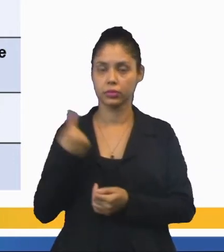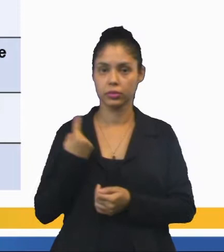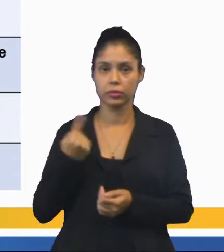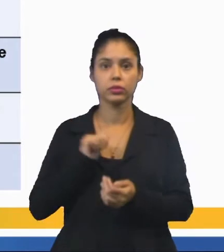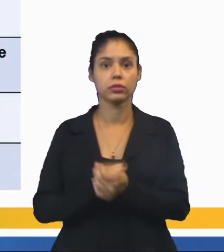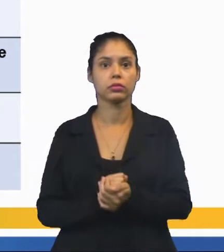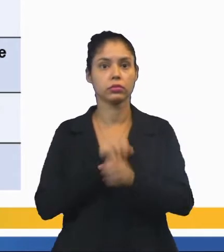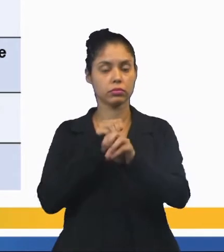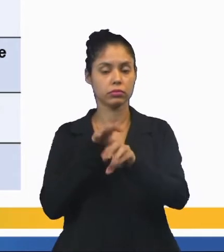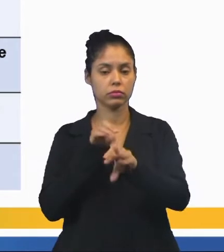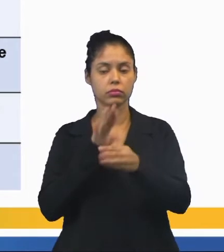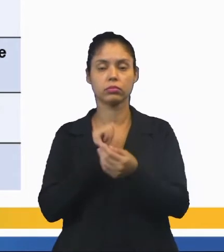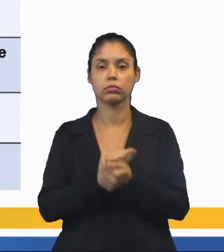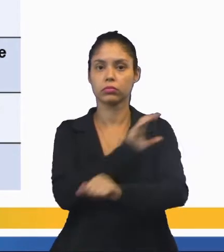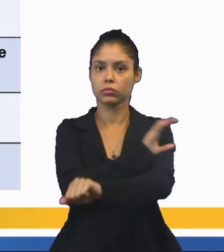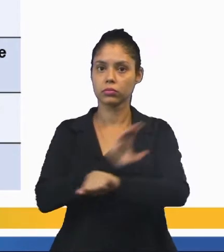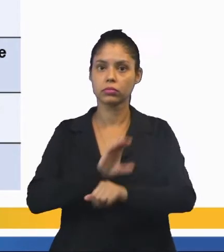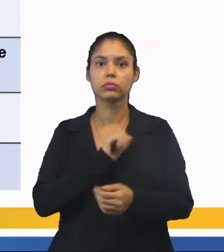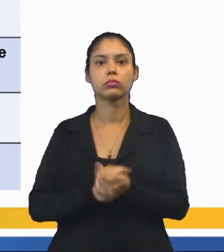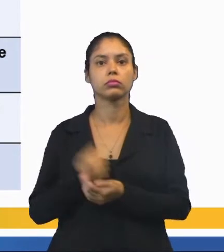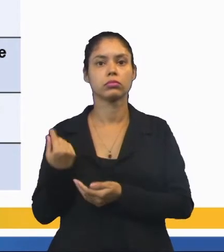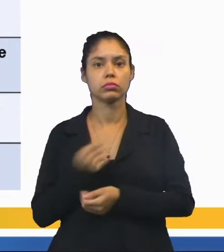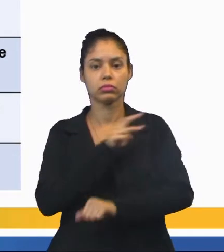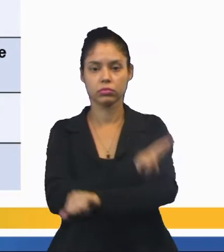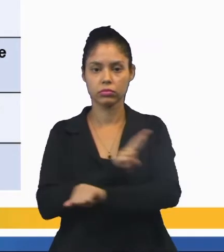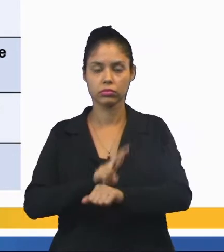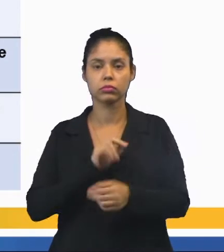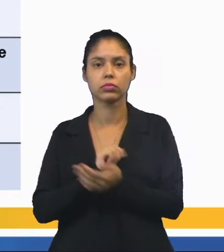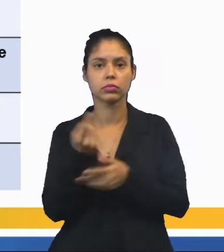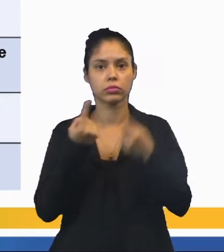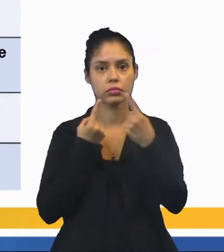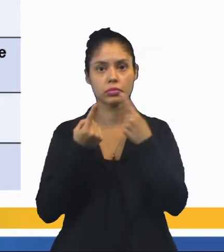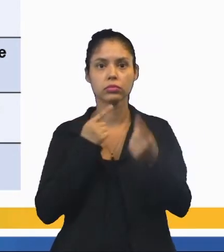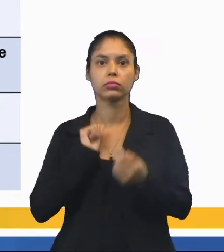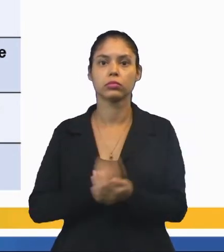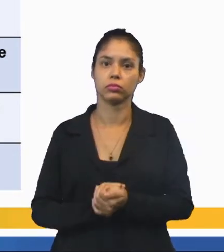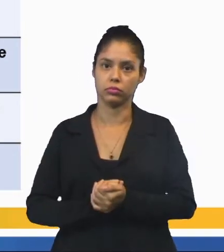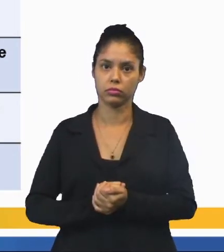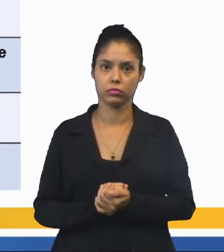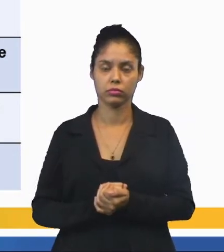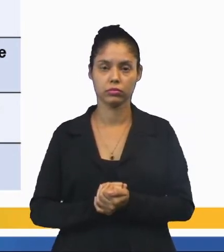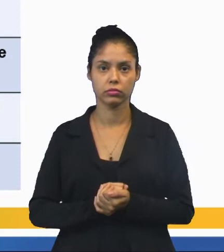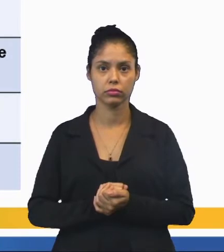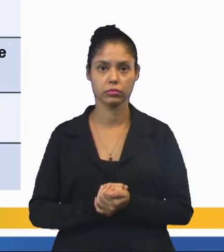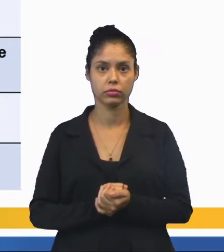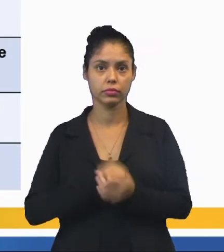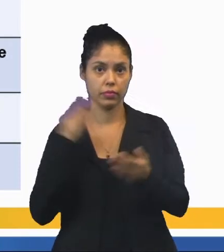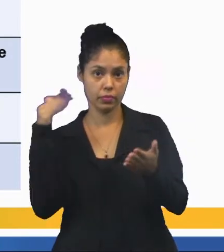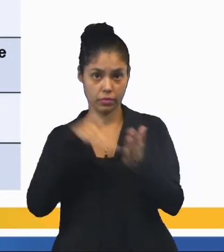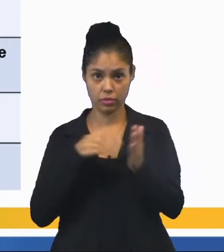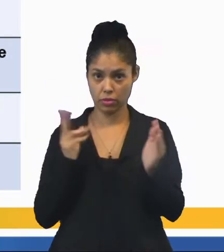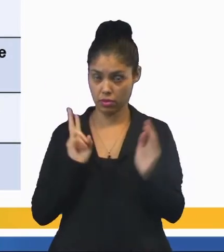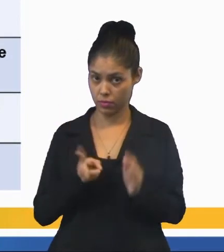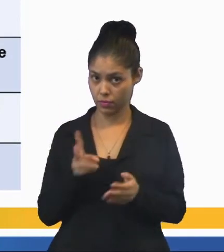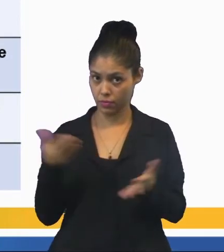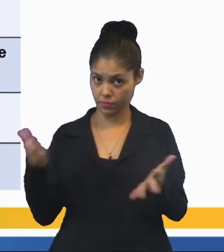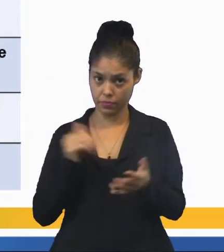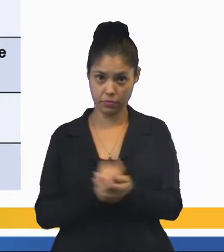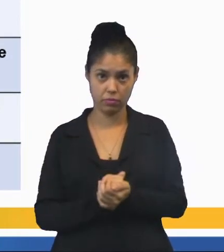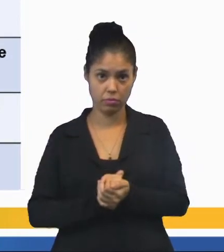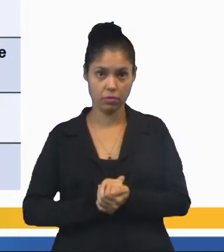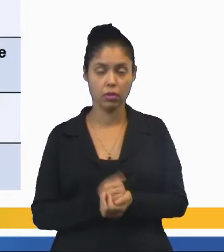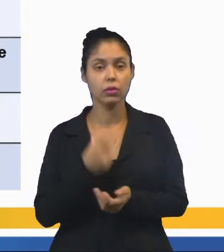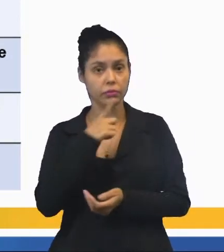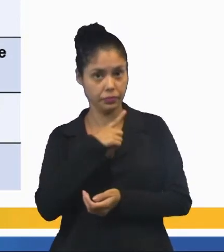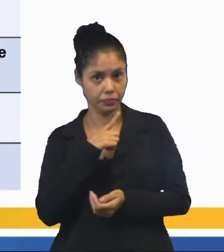buscar. A cultura religiosa deve buscar o diálogo com outras religiões, para que até eu tenho que